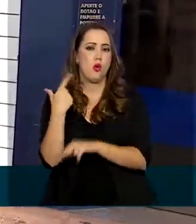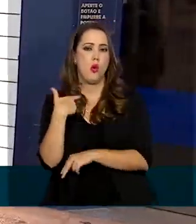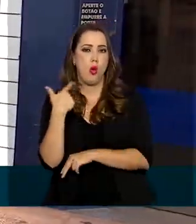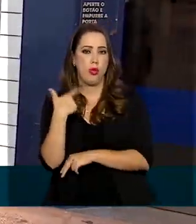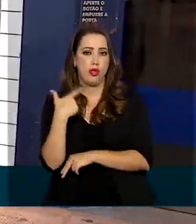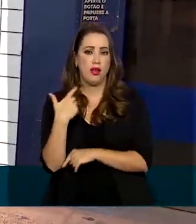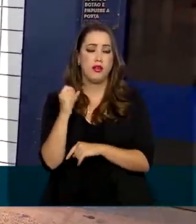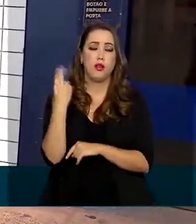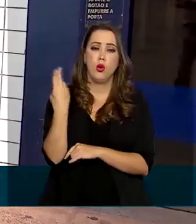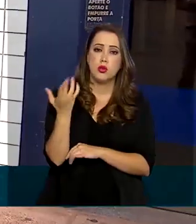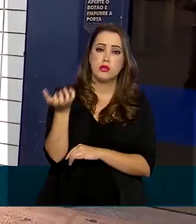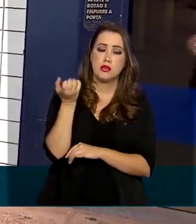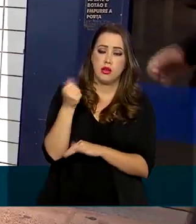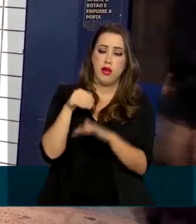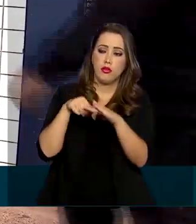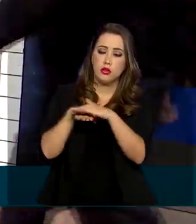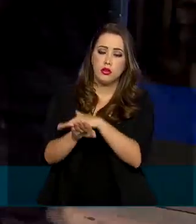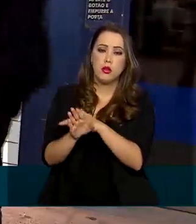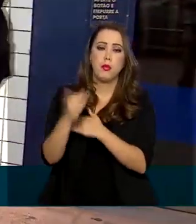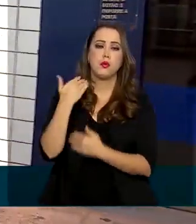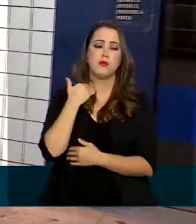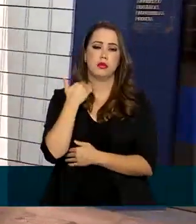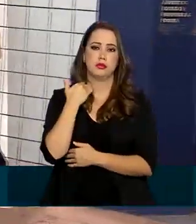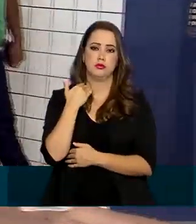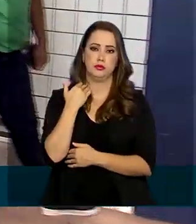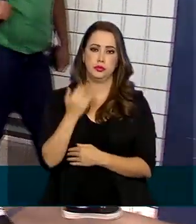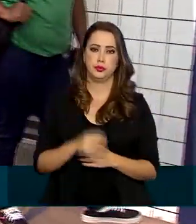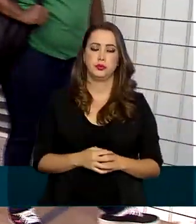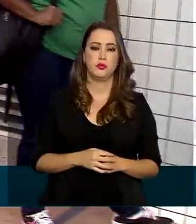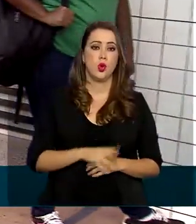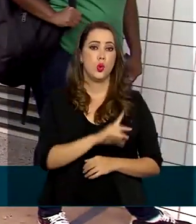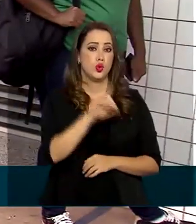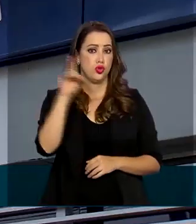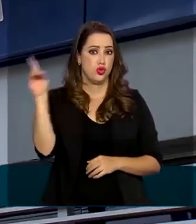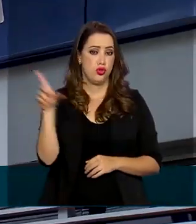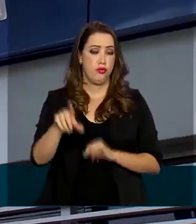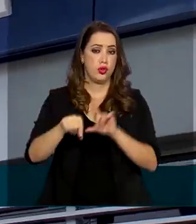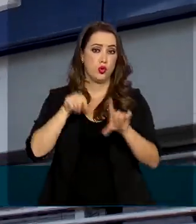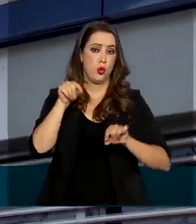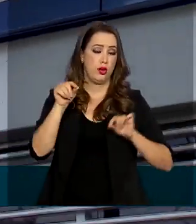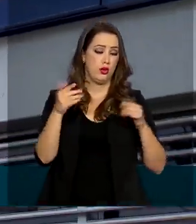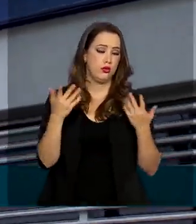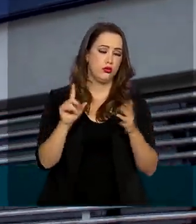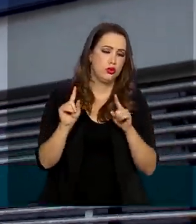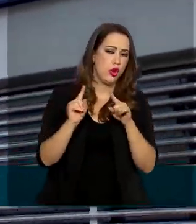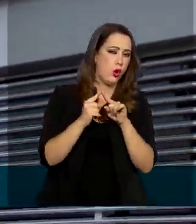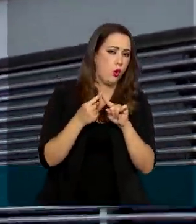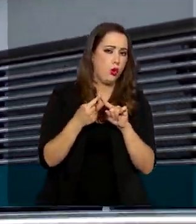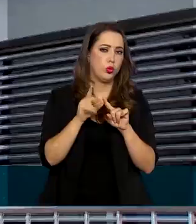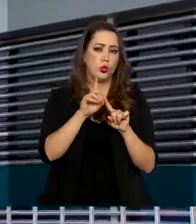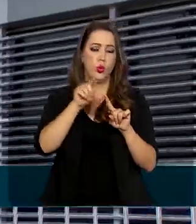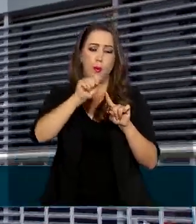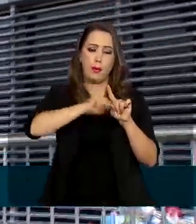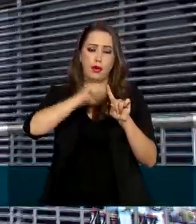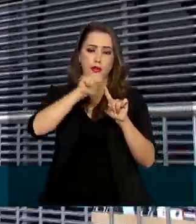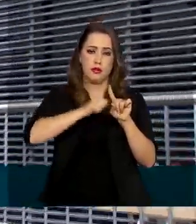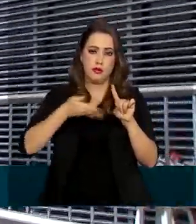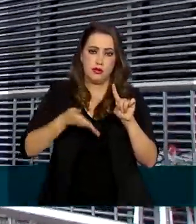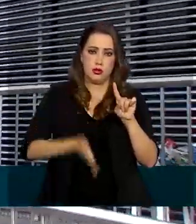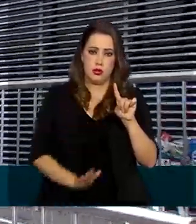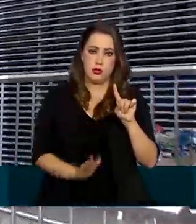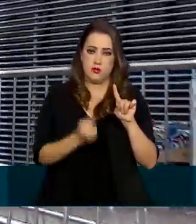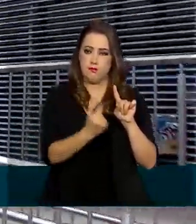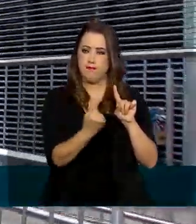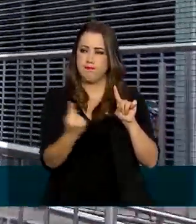se preferem um depósito bancário. As datas foram definidas conforme o mês de nascimento para evitar